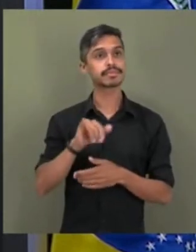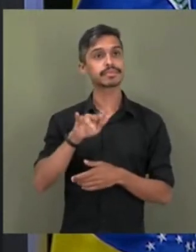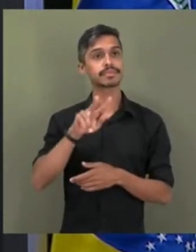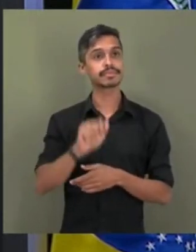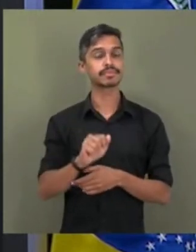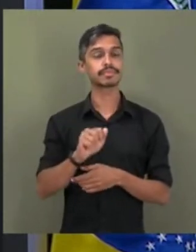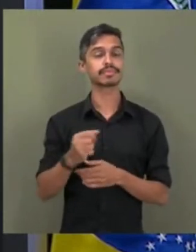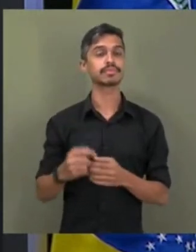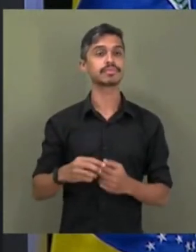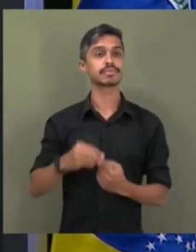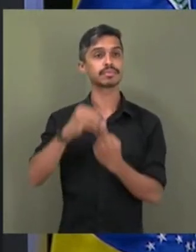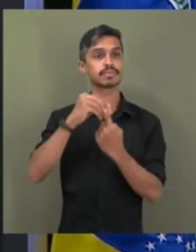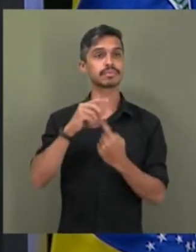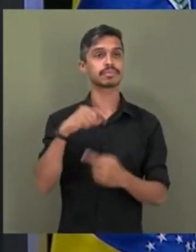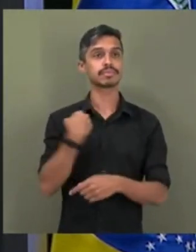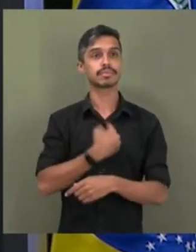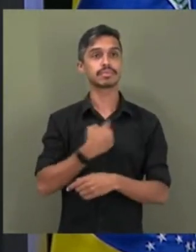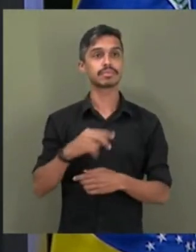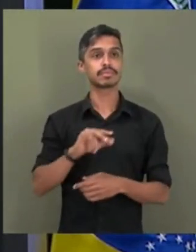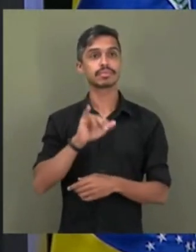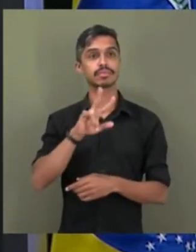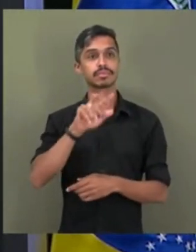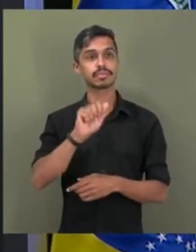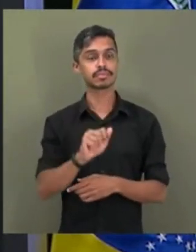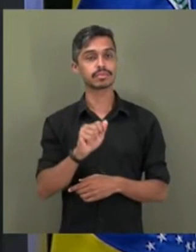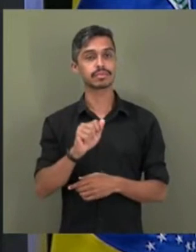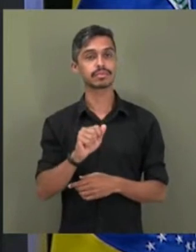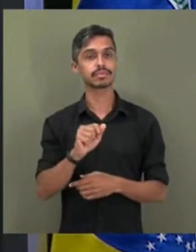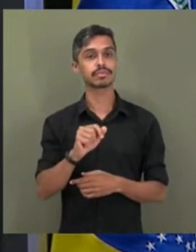nós avançamos com a ideia de IVA dual,